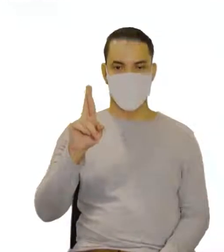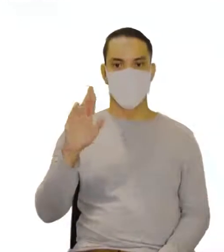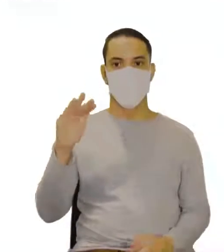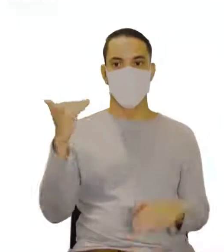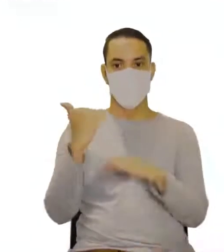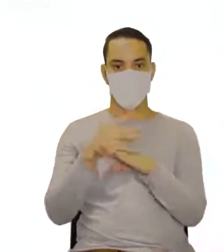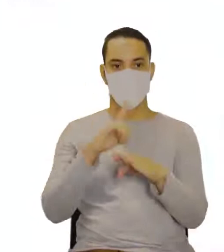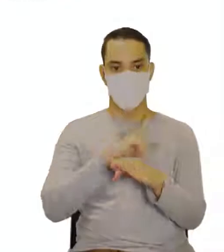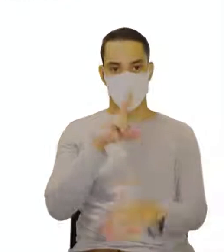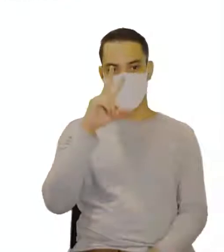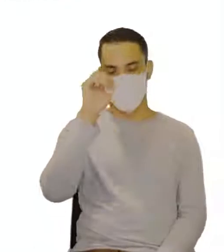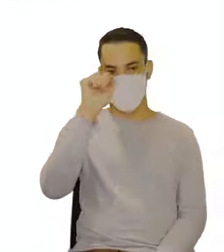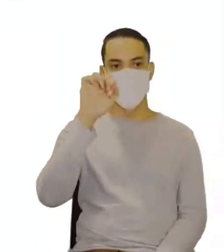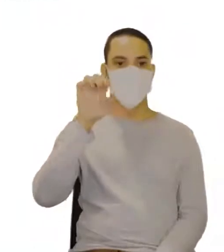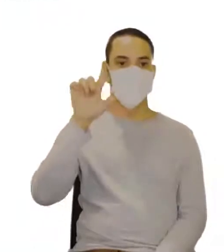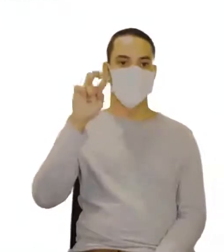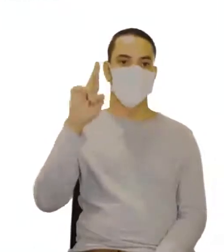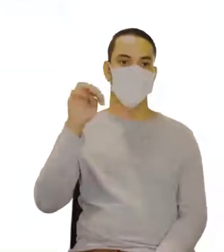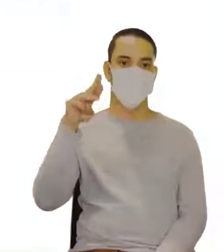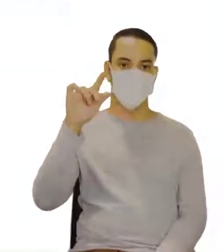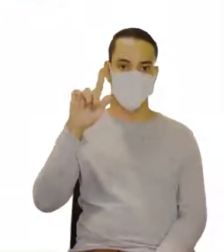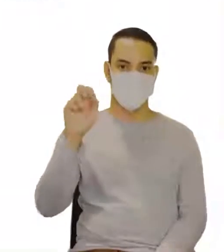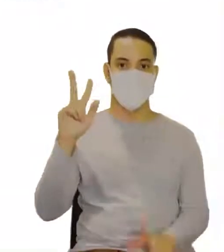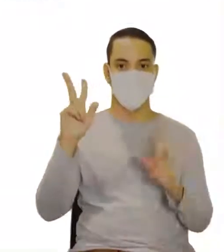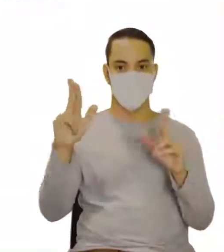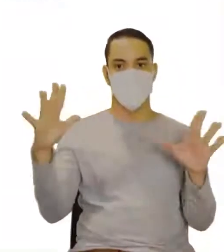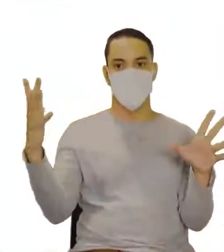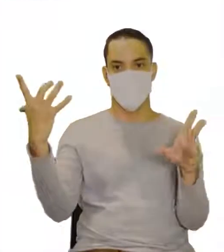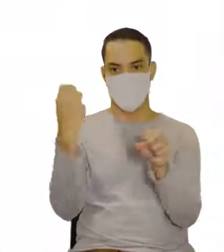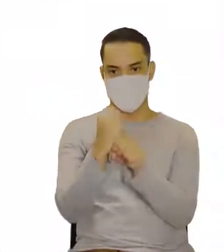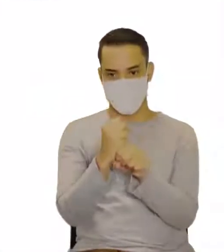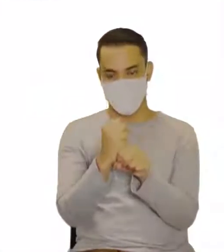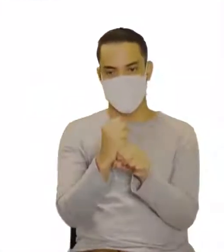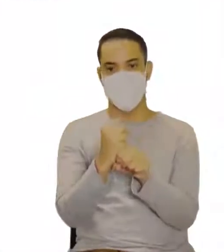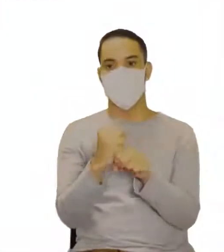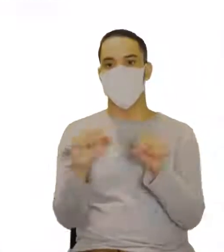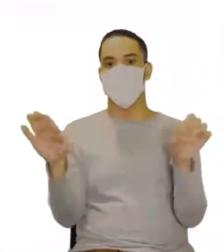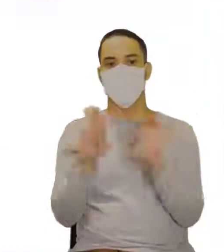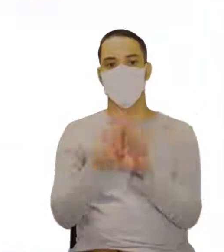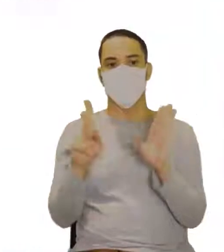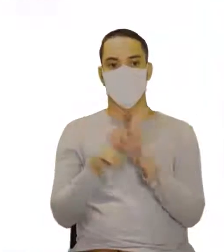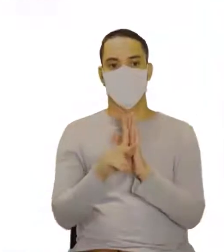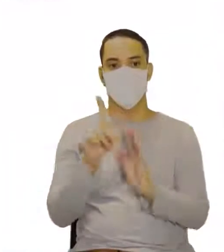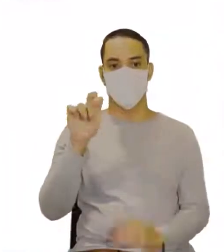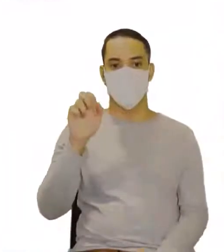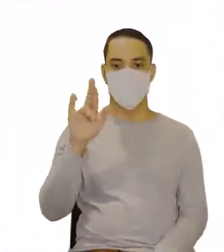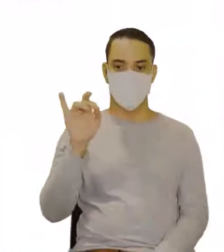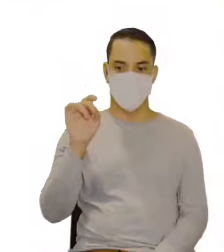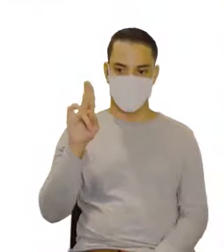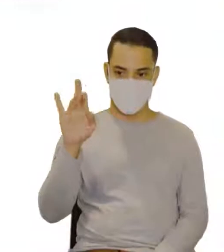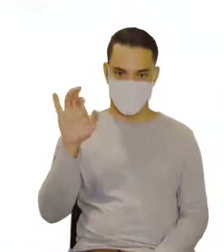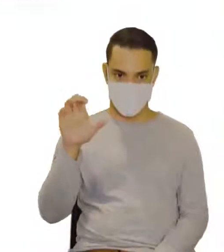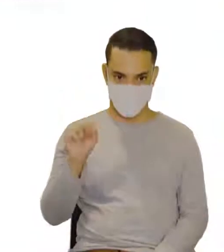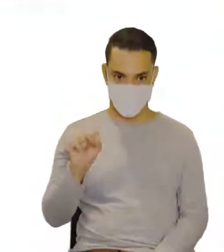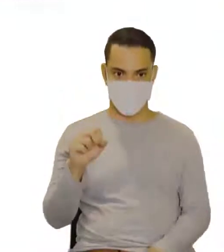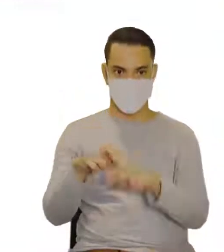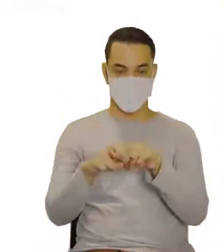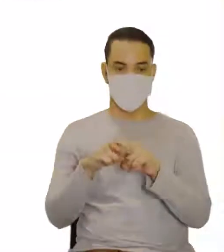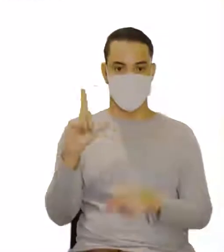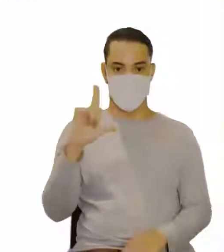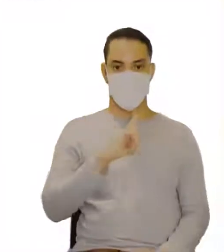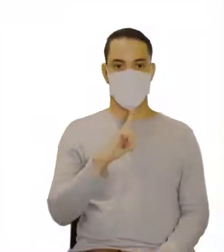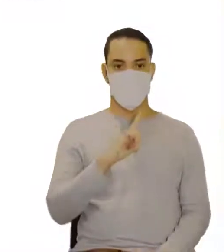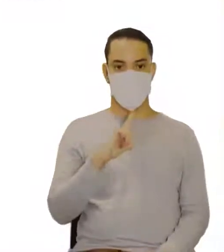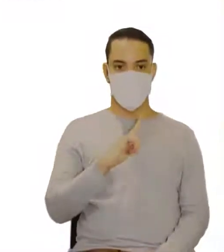força eletromotriz igual à soma das forças eletromotrizes dos geradores. Então, eu tenho